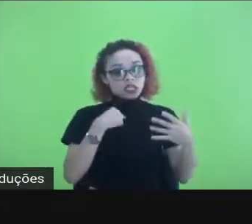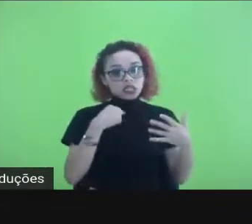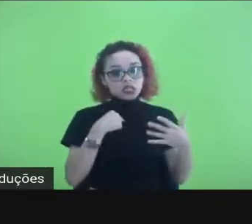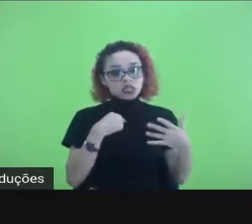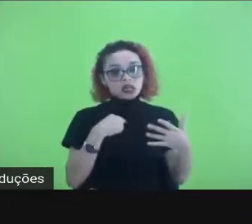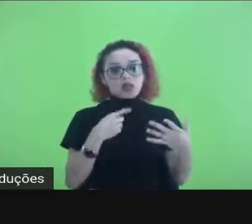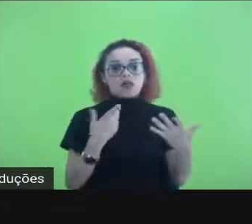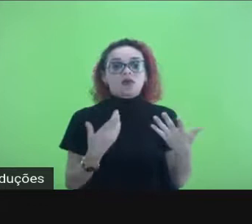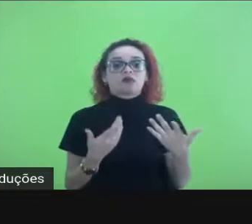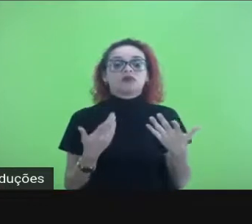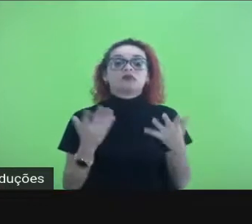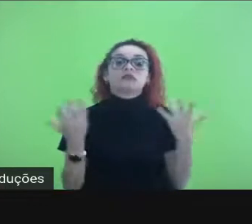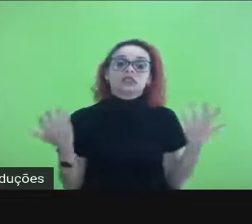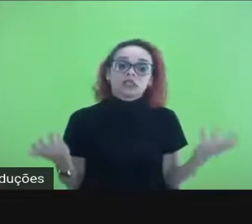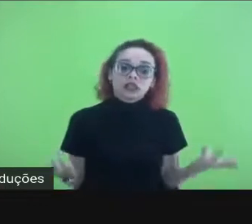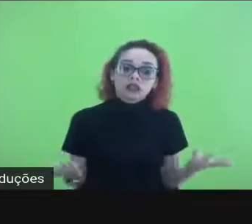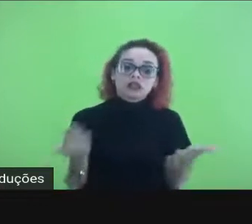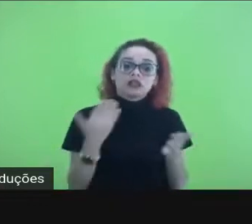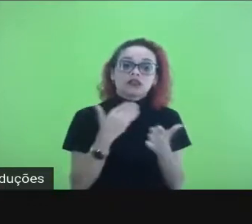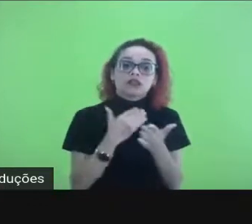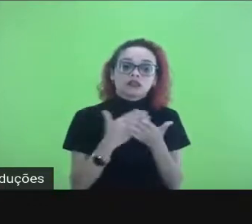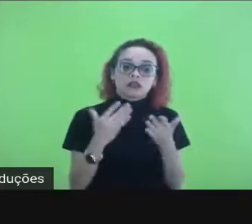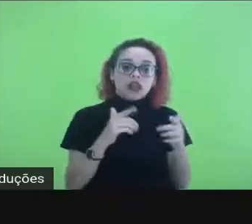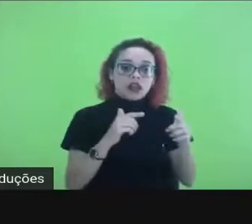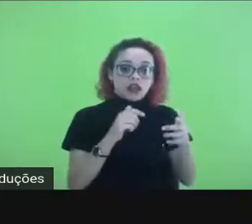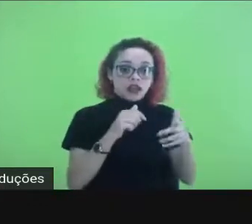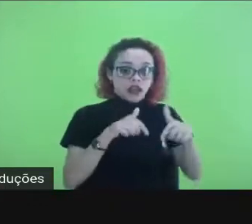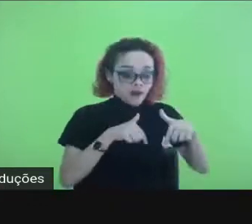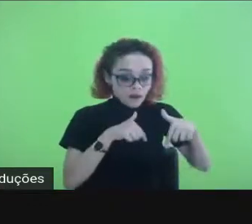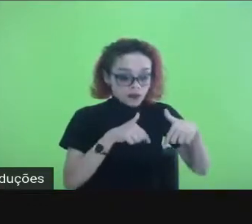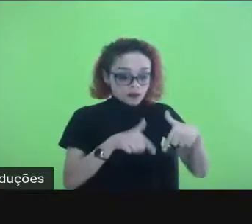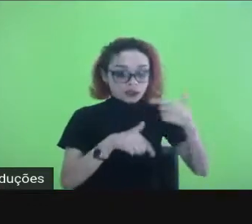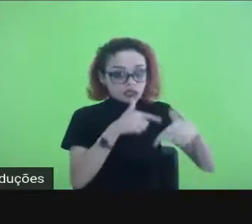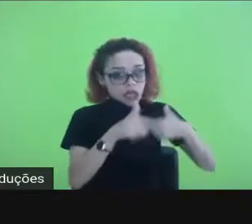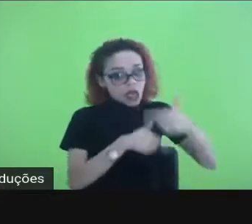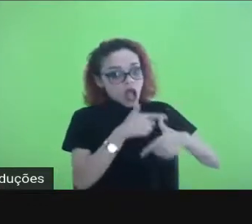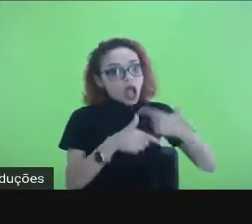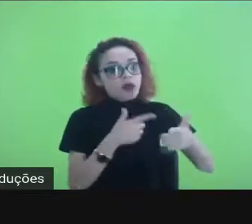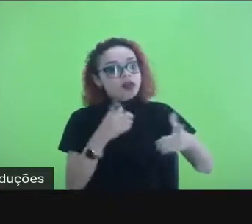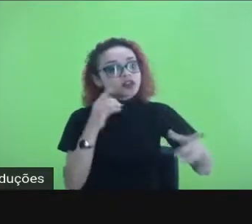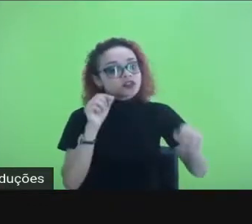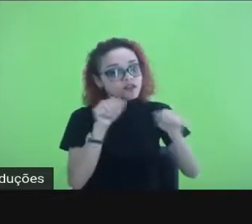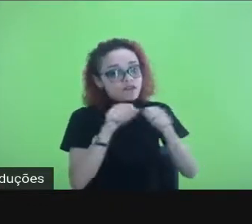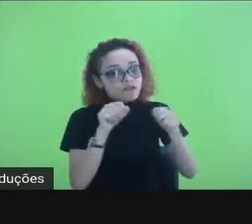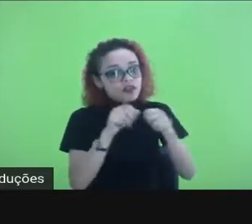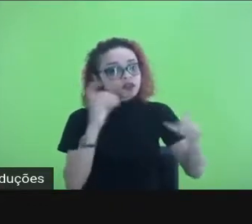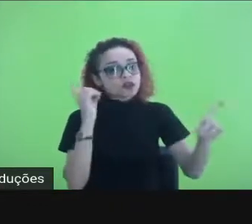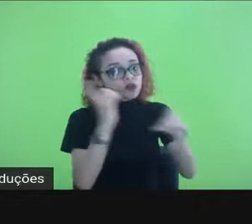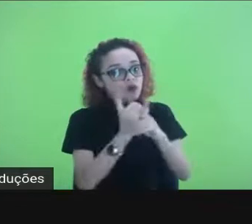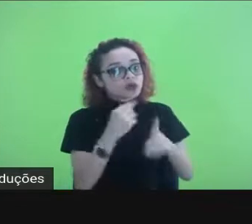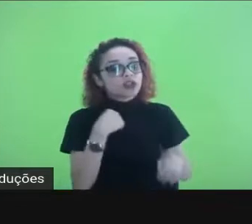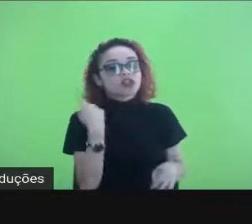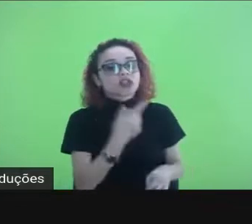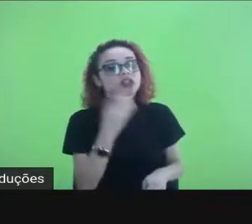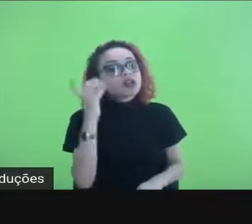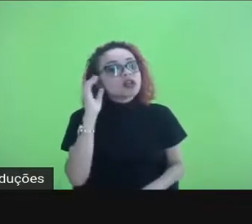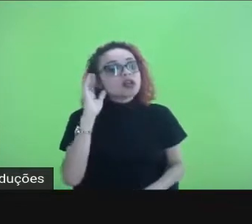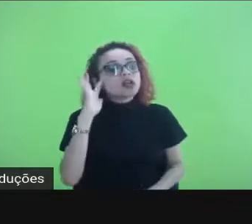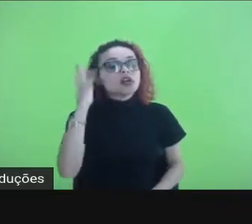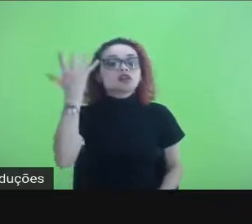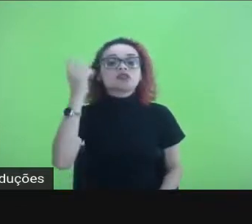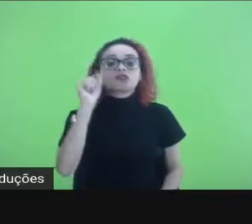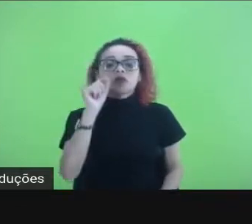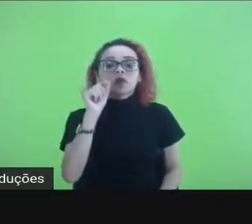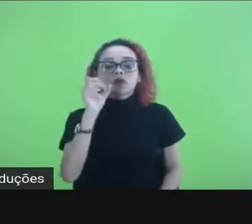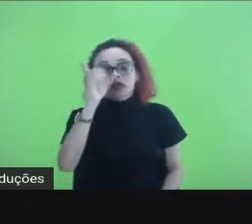partir dessa atividade que a gente realizou nesse encontro, a gente decidiu criar